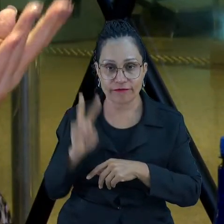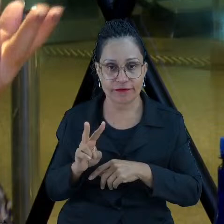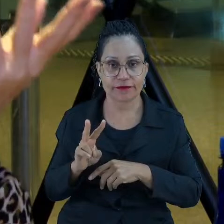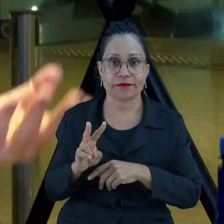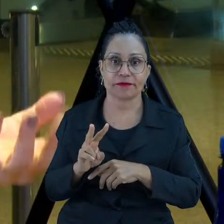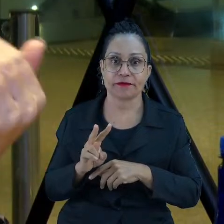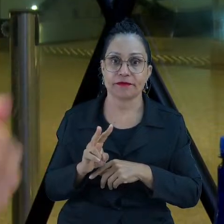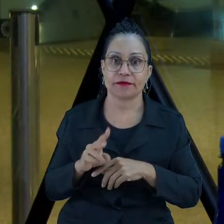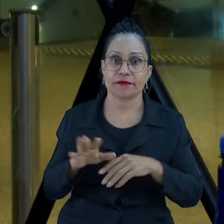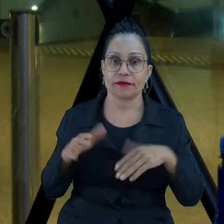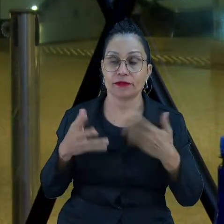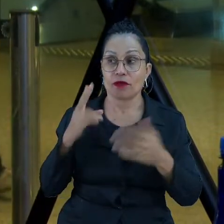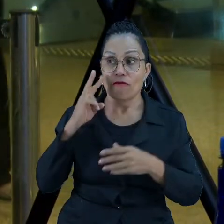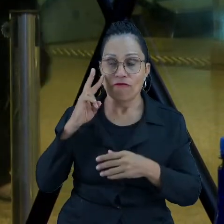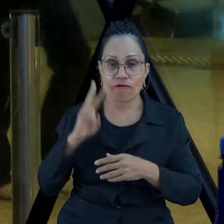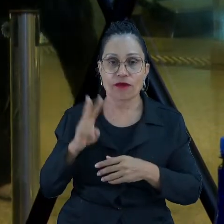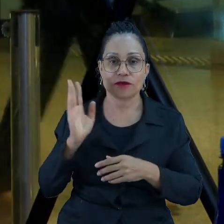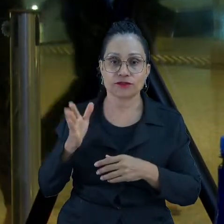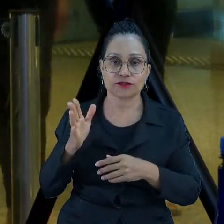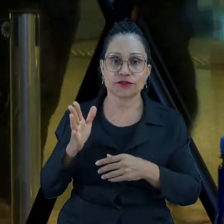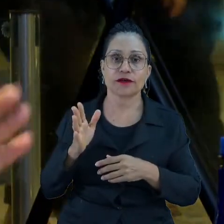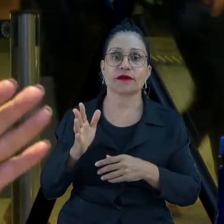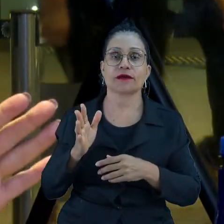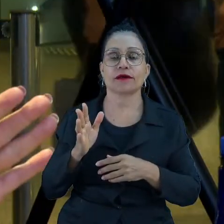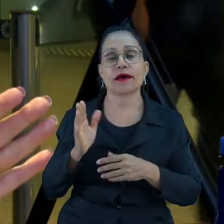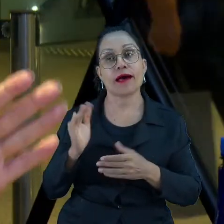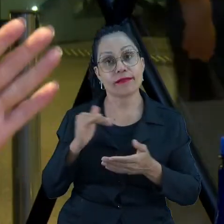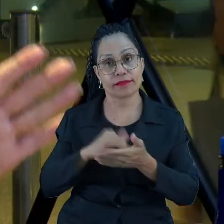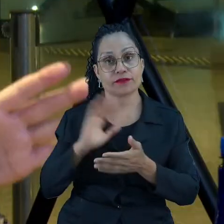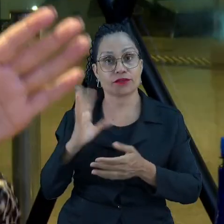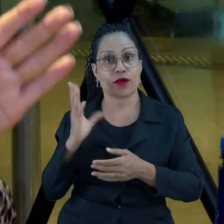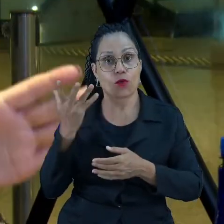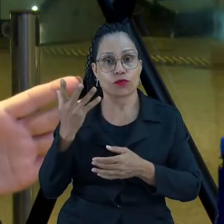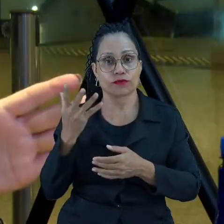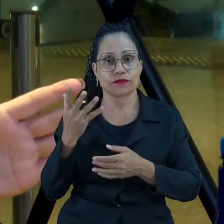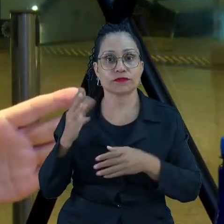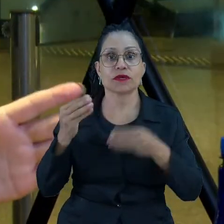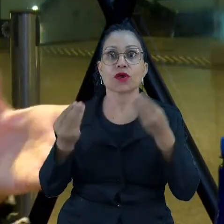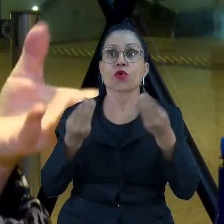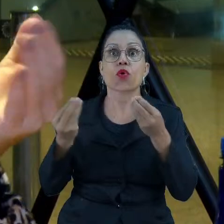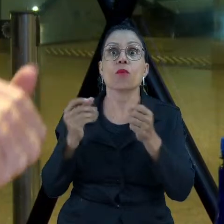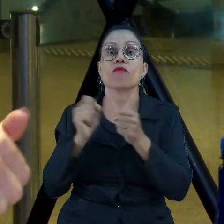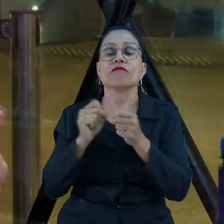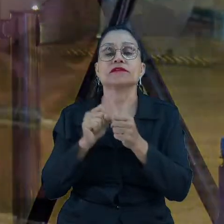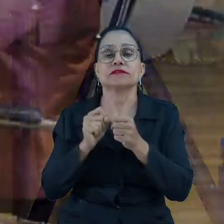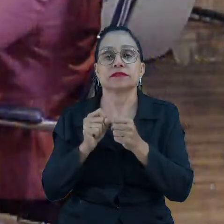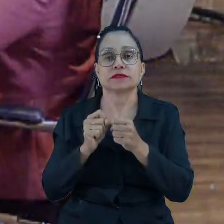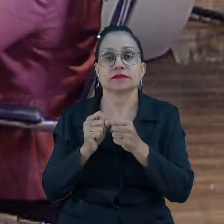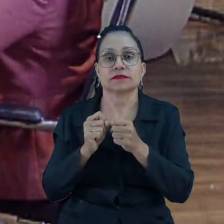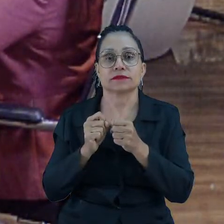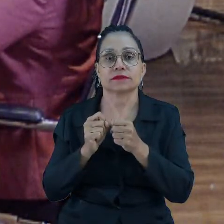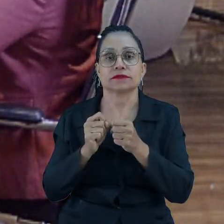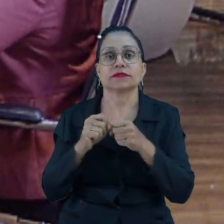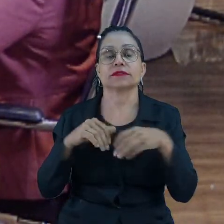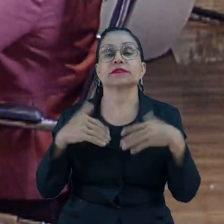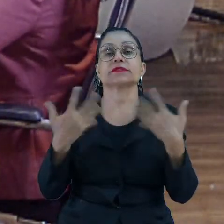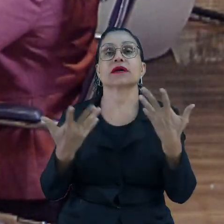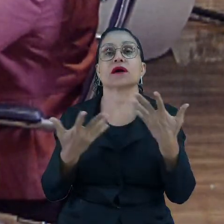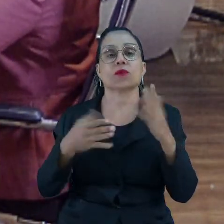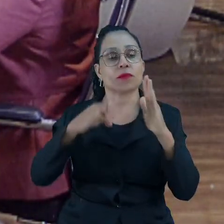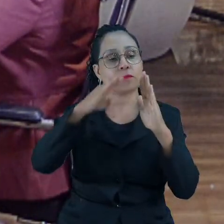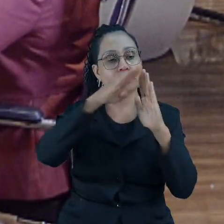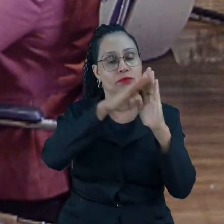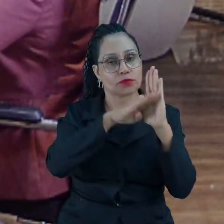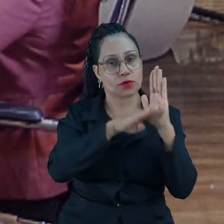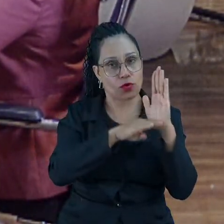né, quem nunca presenciou até passou por situações, e às vezes a gente fica assim, como agir? E aí vem justamente o protocolo e todo Sim.